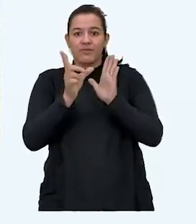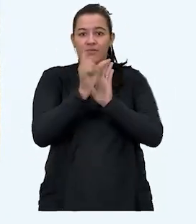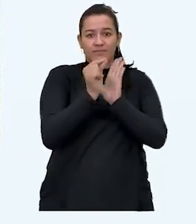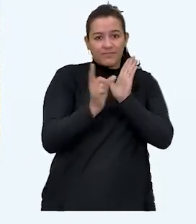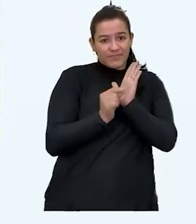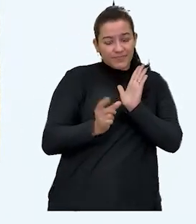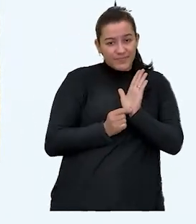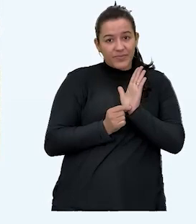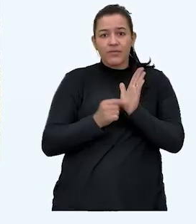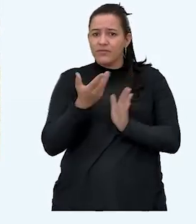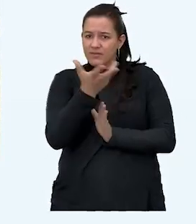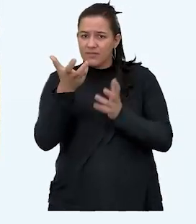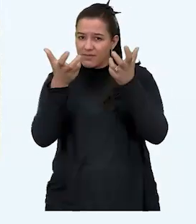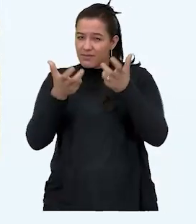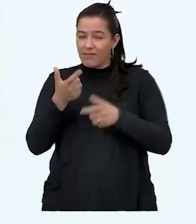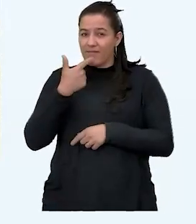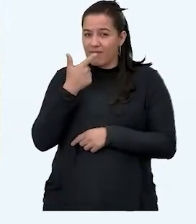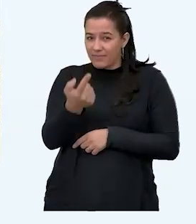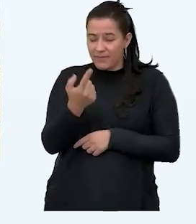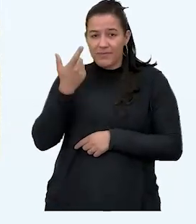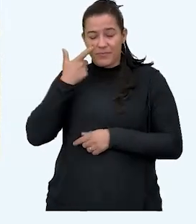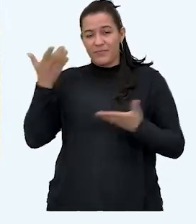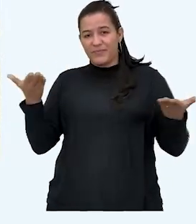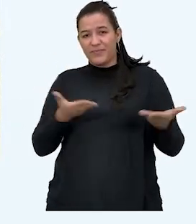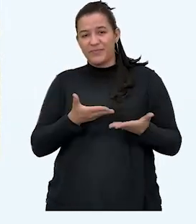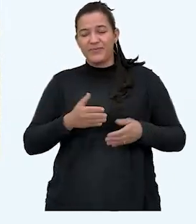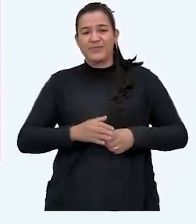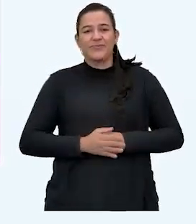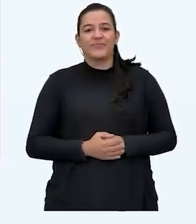que eu estou falando? Confira no assunto do dia.